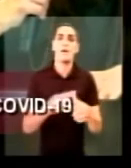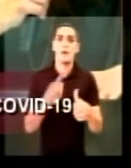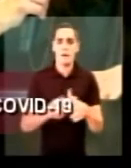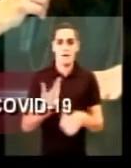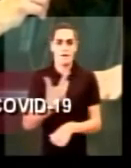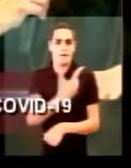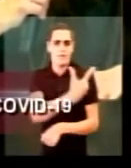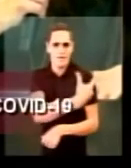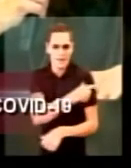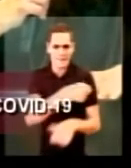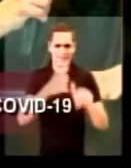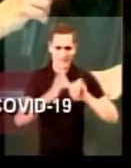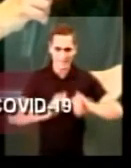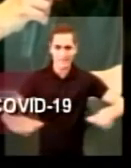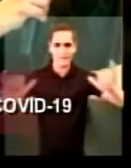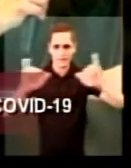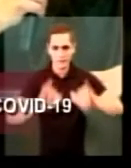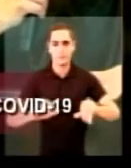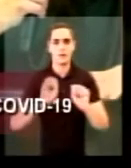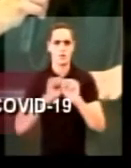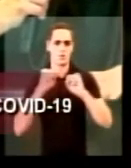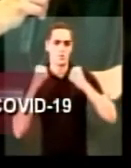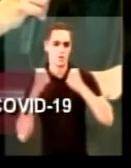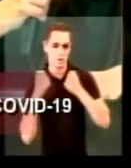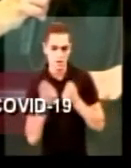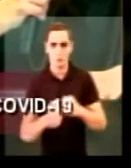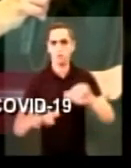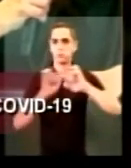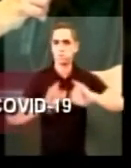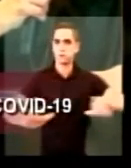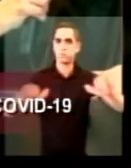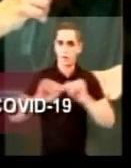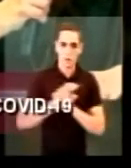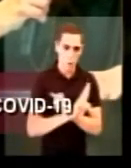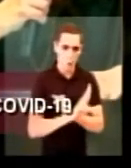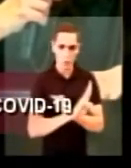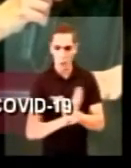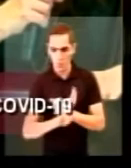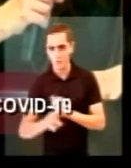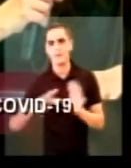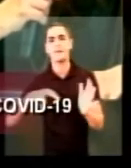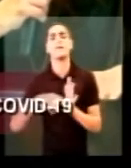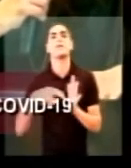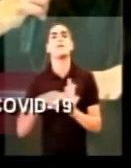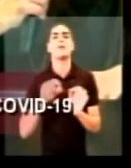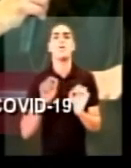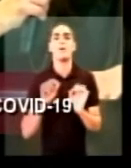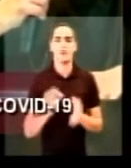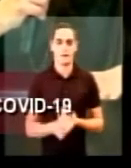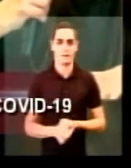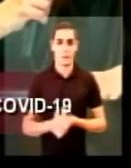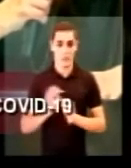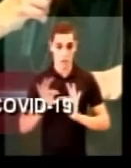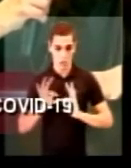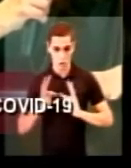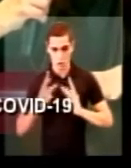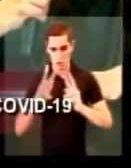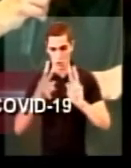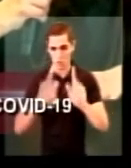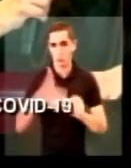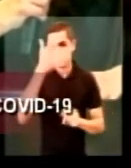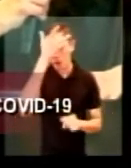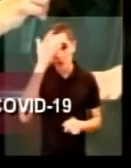sistema de informação nominal. Isso significa que todas as pessoas vacinadas terão que ser